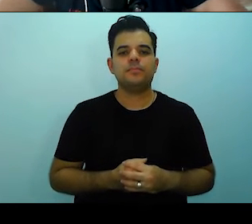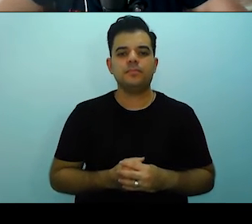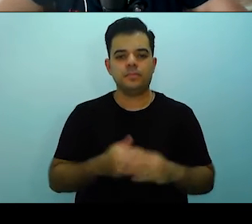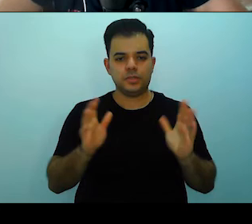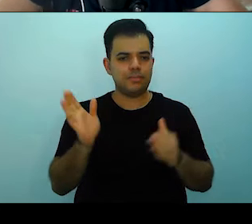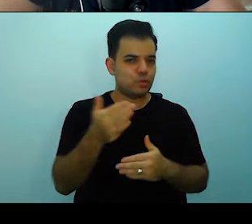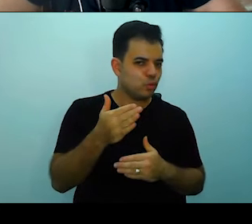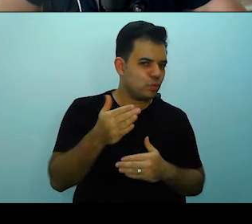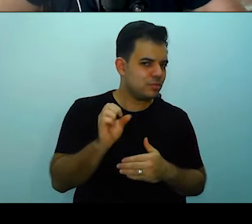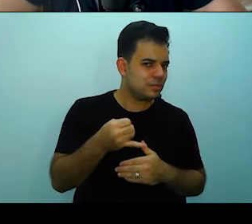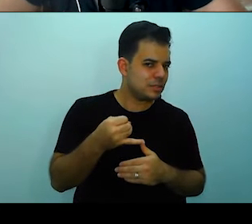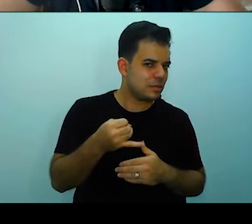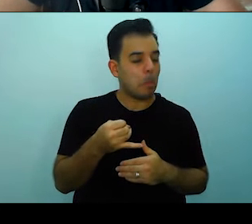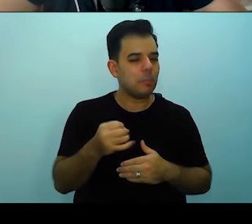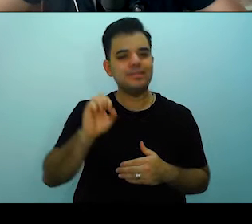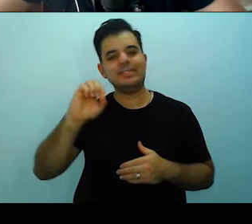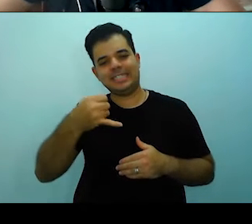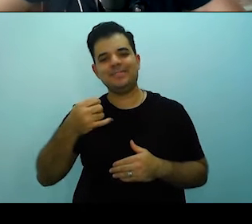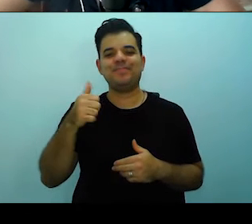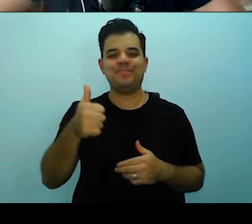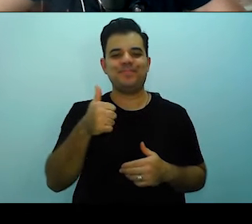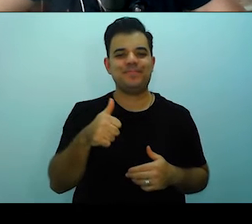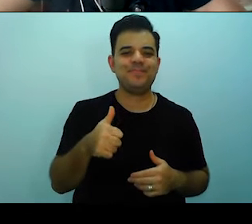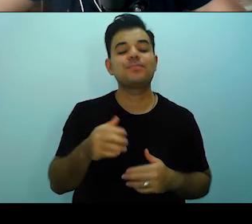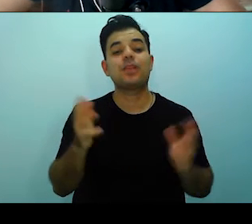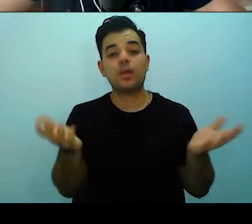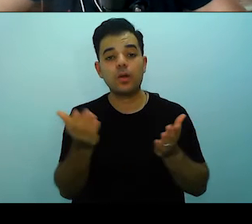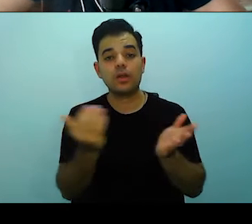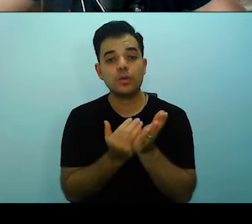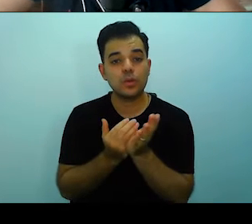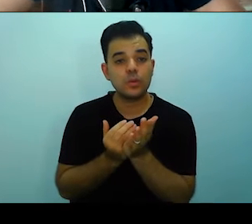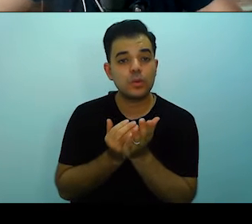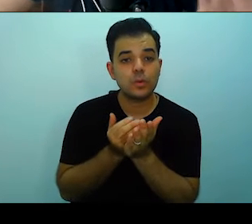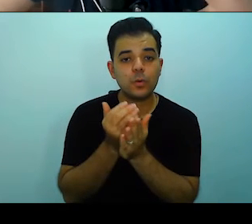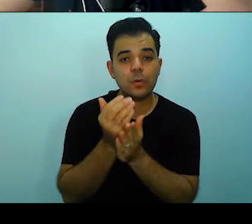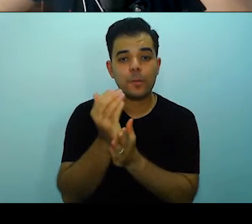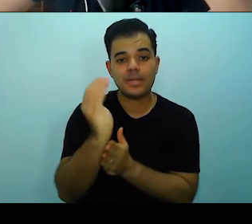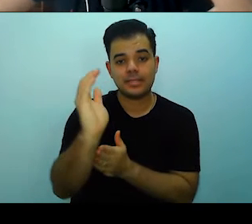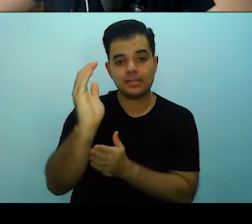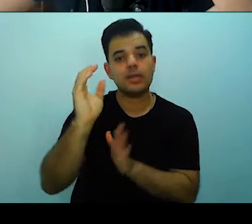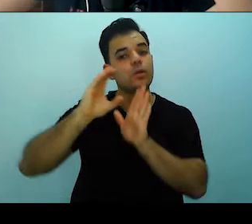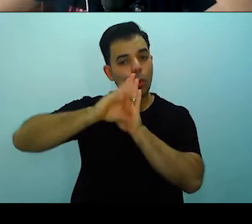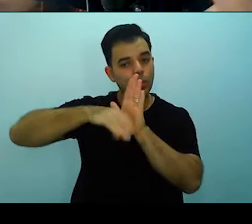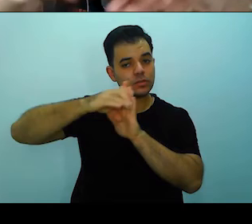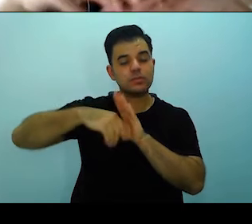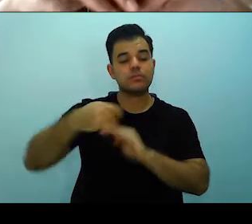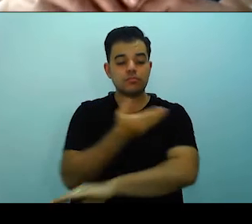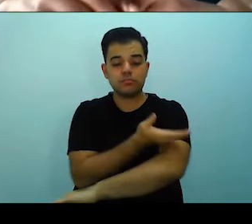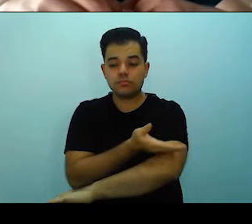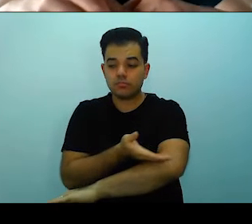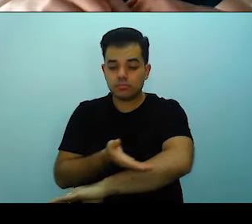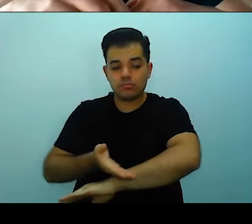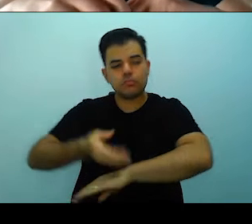Passou? Eu espero que sim. Vamos lá. Vamos começar por um conceito que as pessoas não costumam falar muito, mas